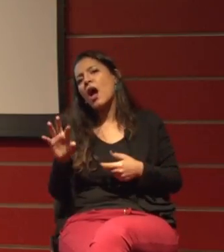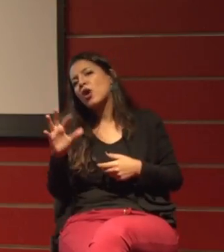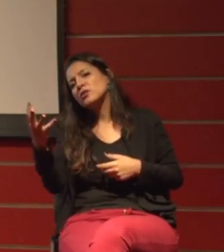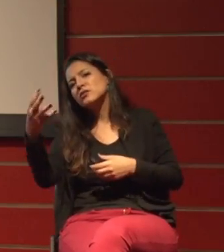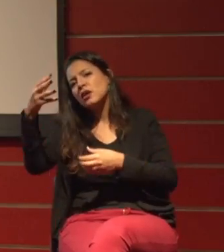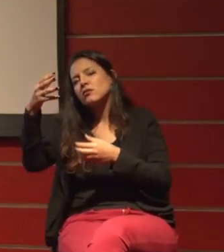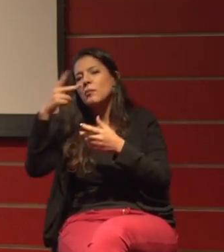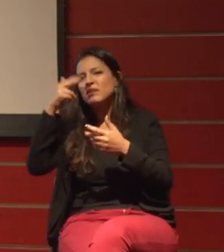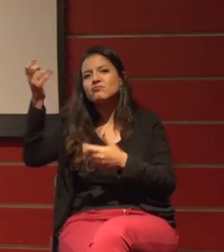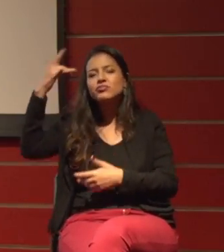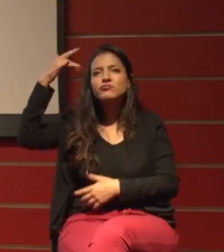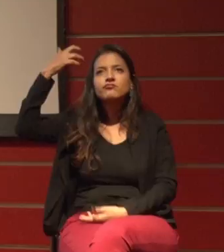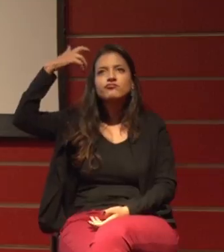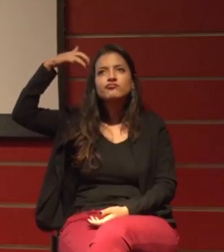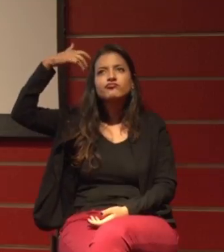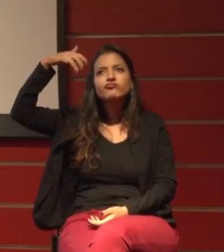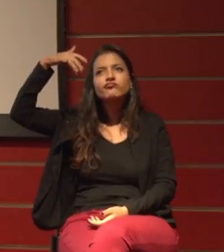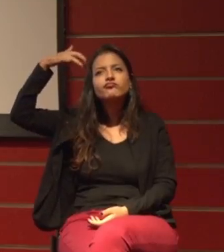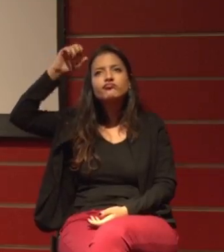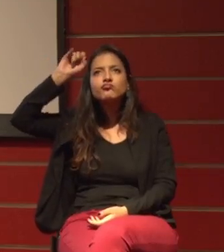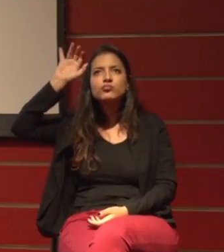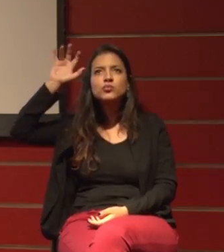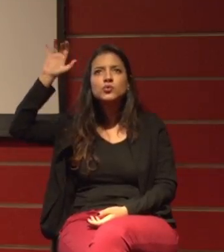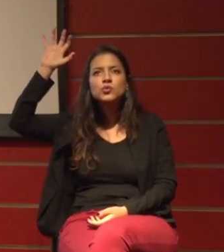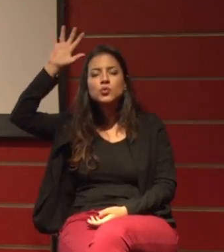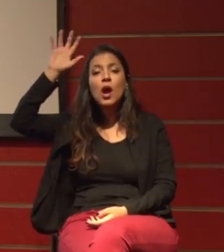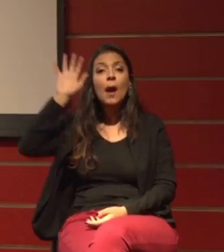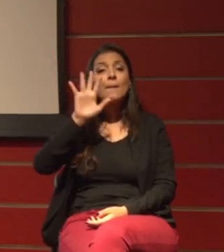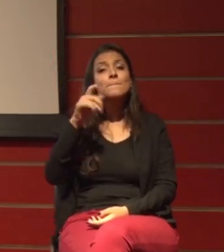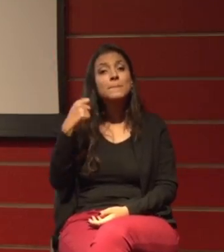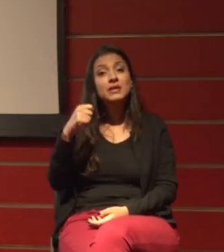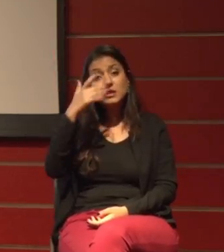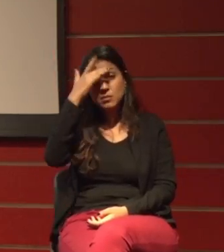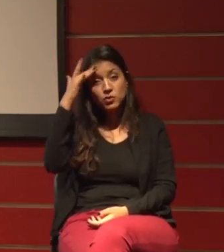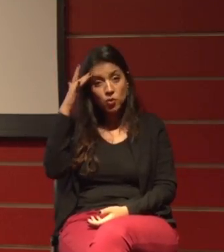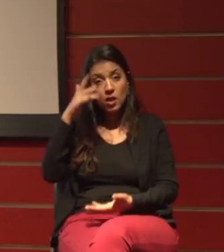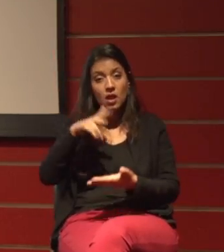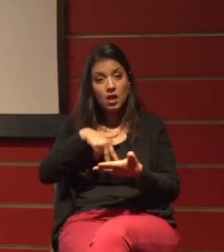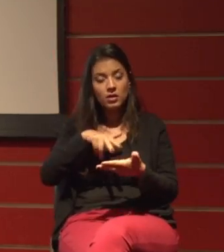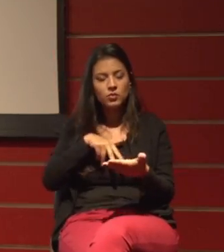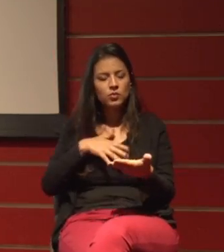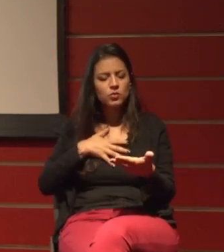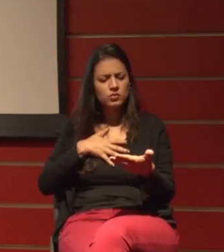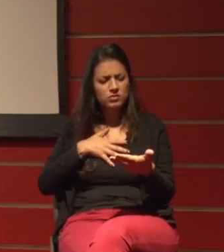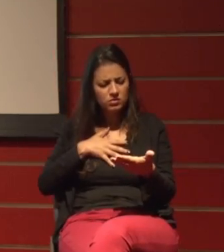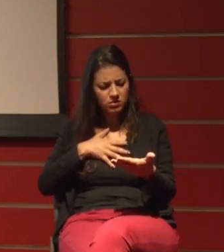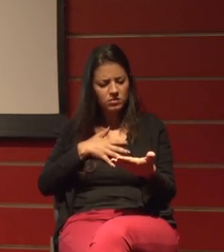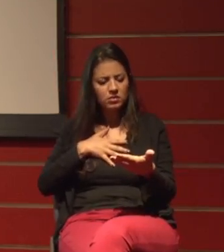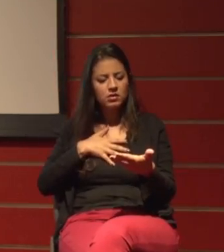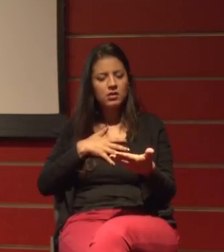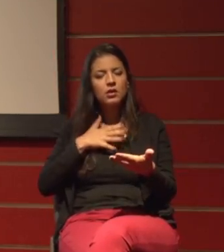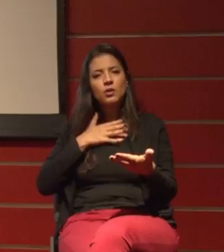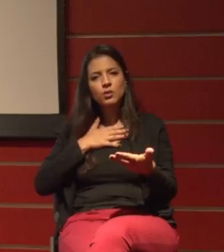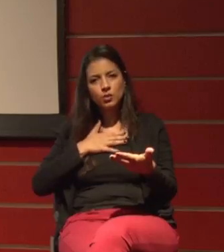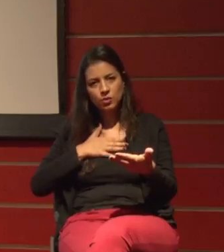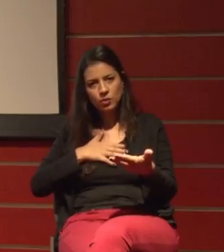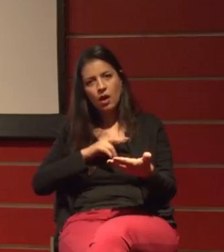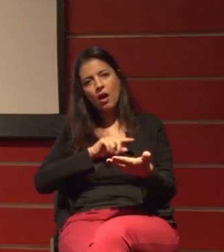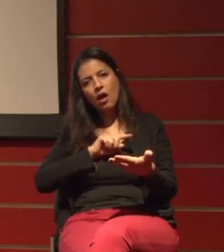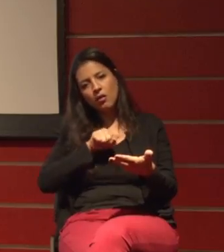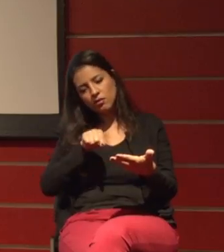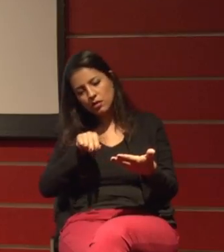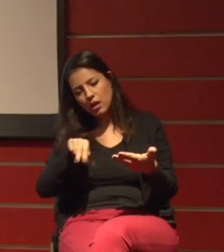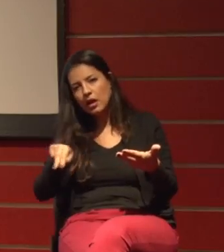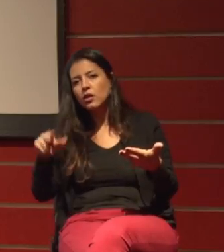dentro da cabeça que às vezes necessita que o leitor respire um pouco né dá aquele respiro para ele né